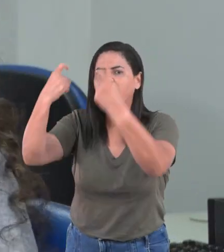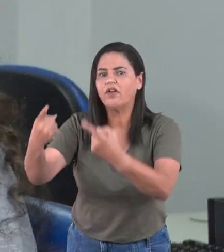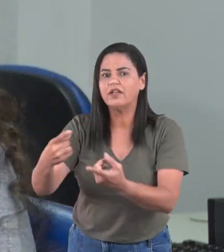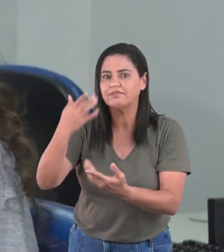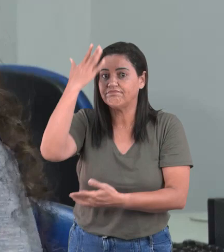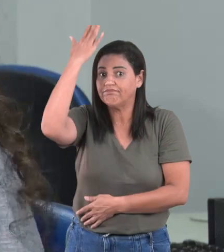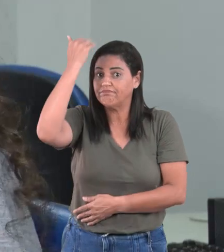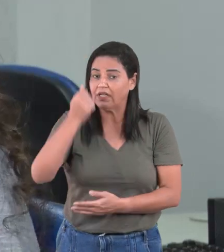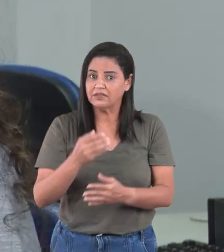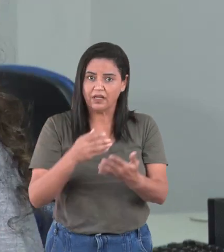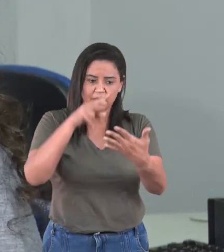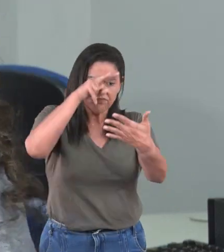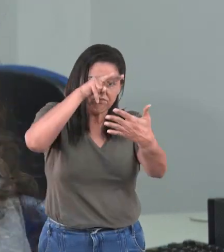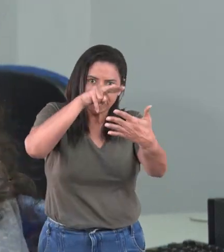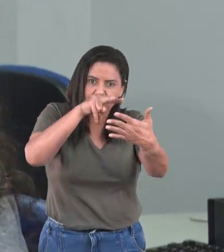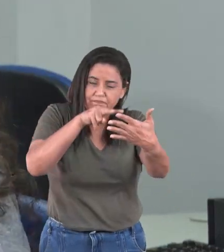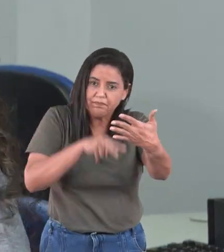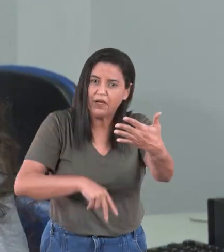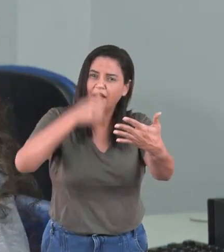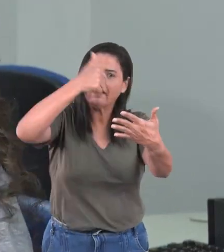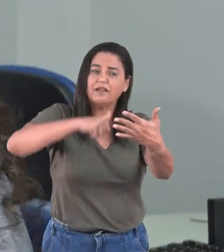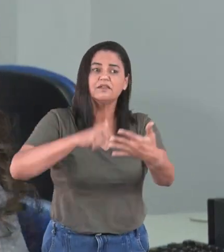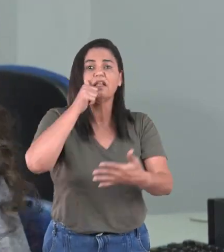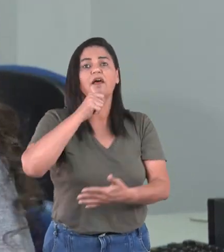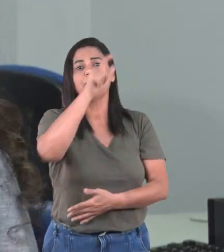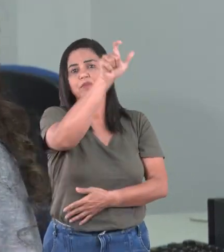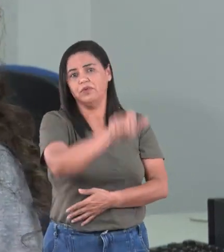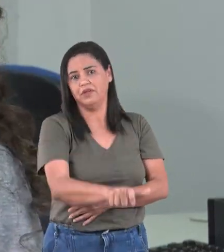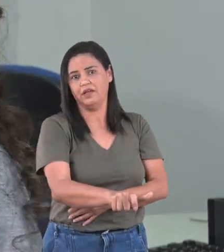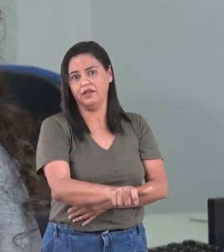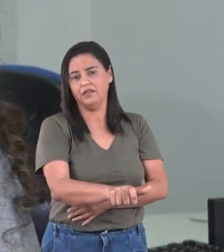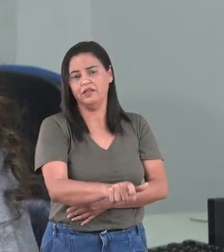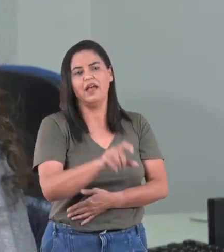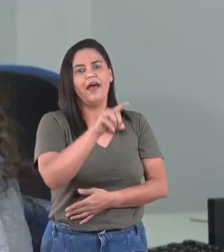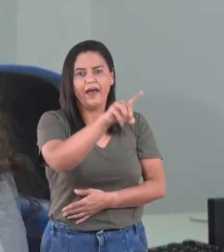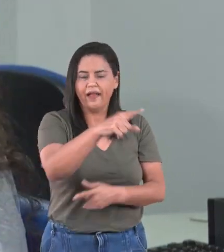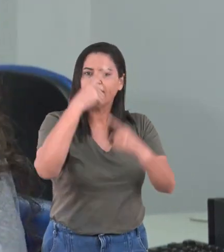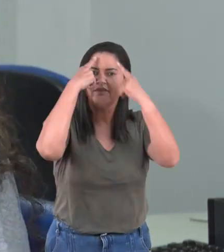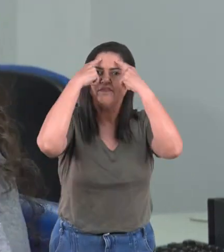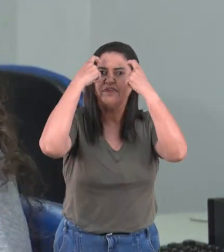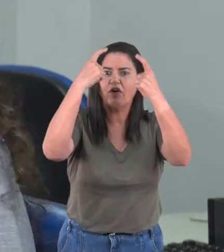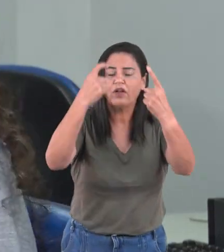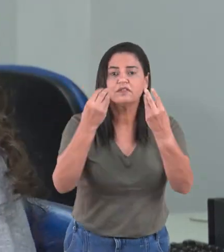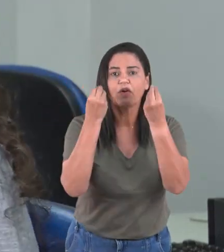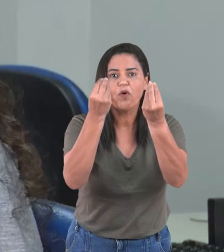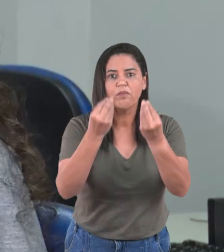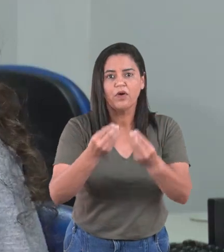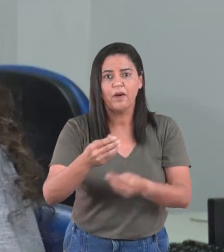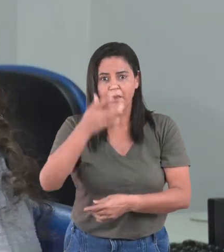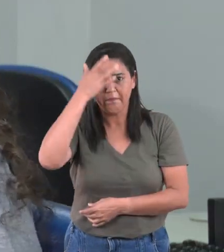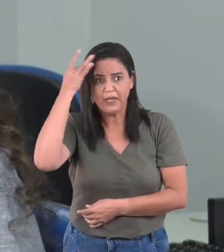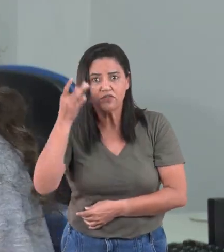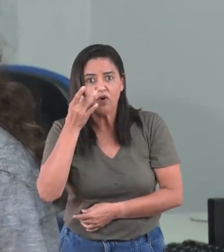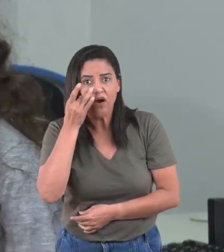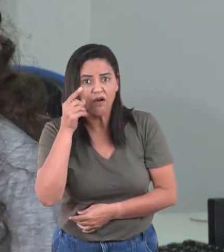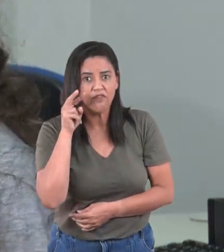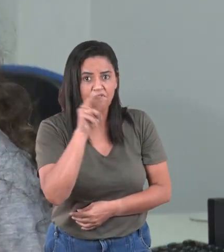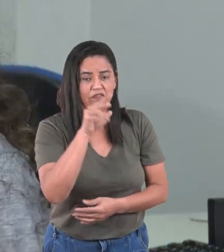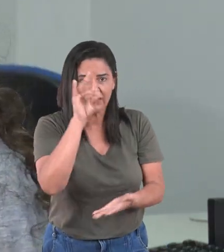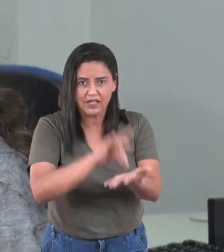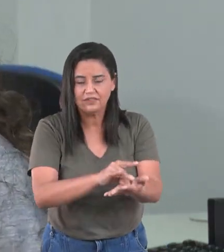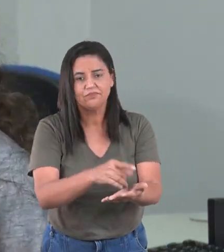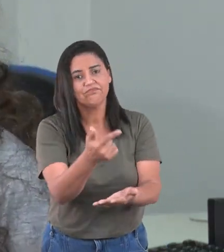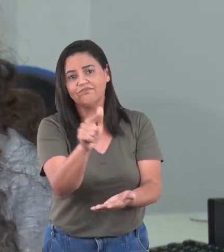médico, um relatório médico, para a gente estar analisando aquela mulher que muitas vezes sofre uma violência que não tem